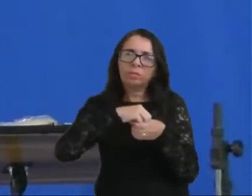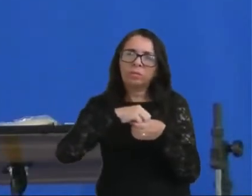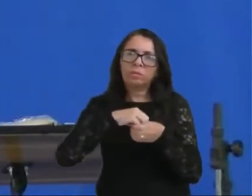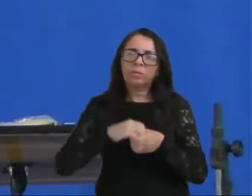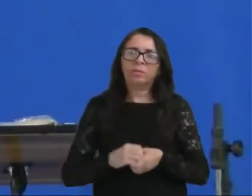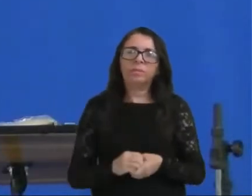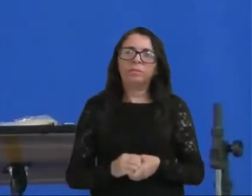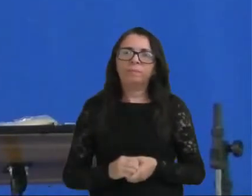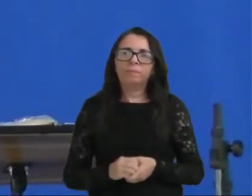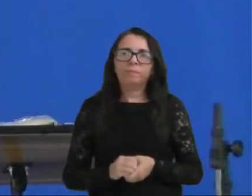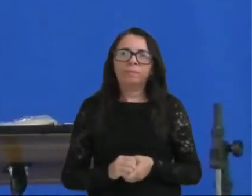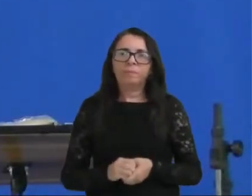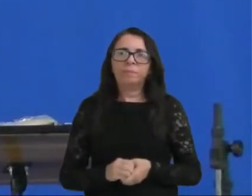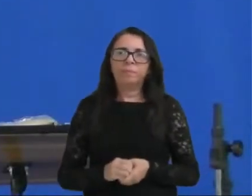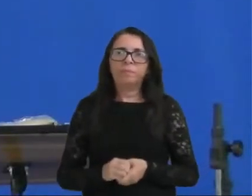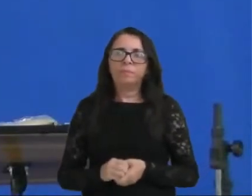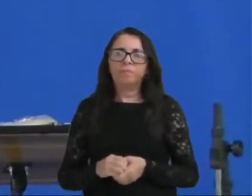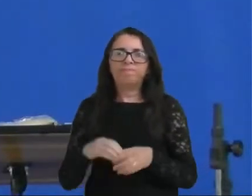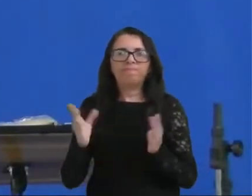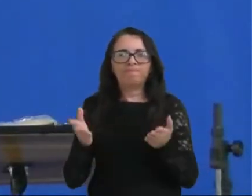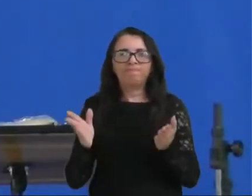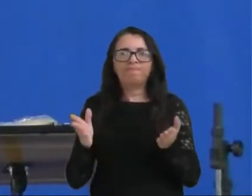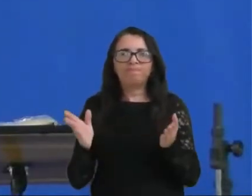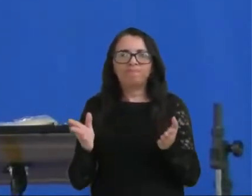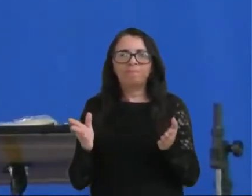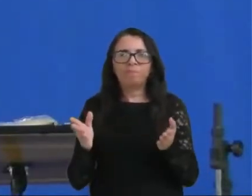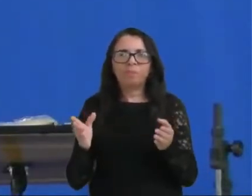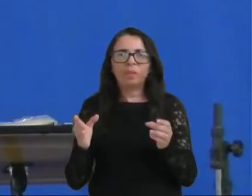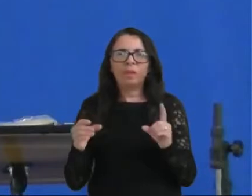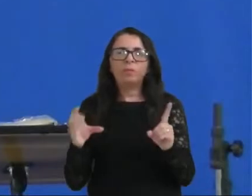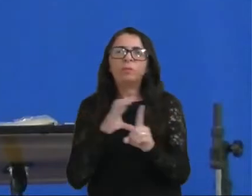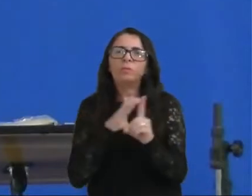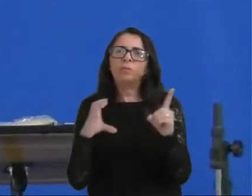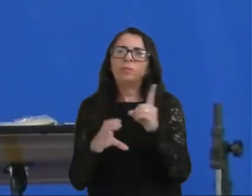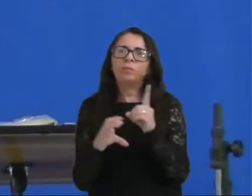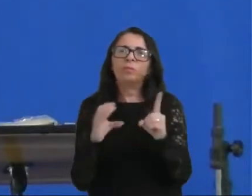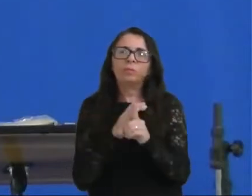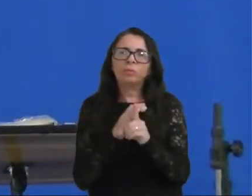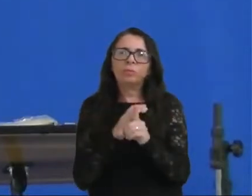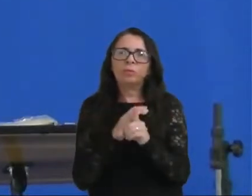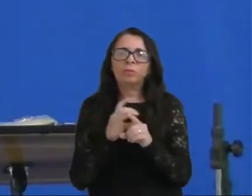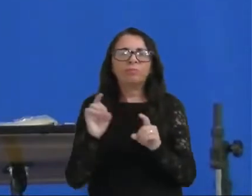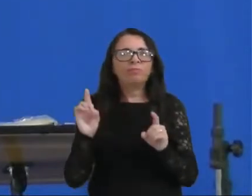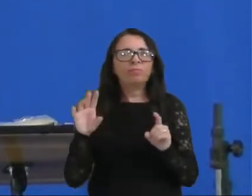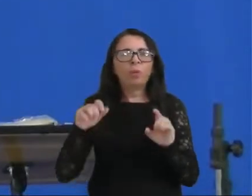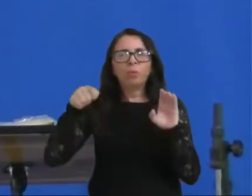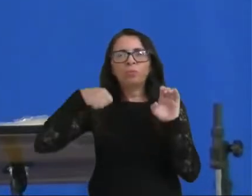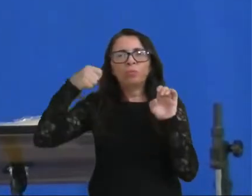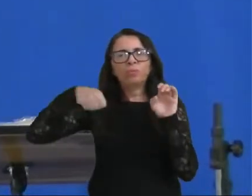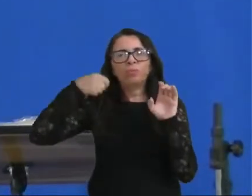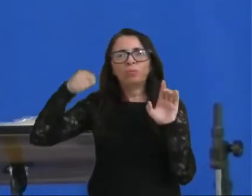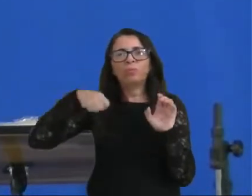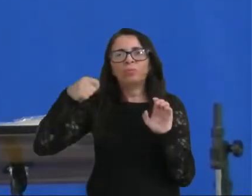no momento nós não estamos presencial, nós estamos só online, devido ao decreto do